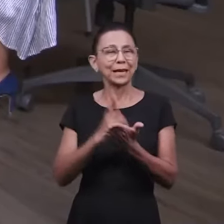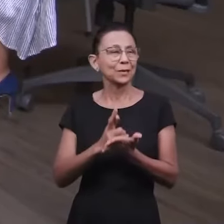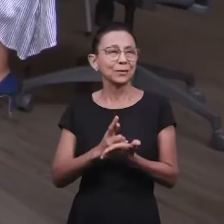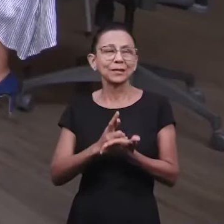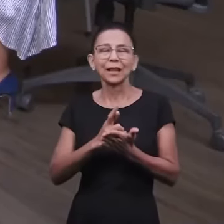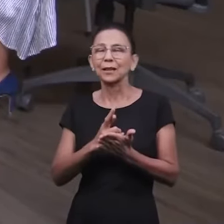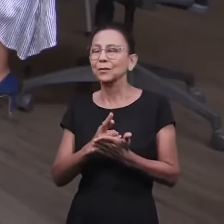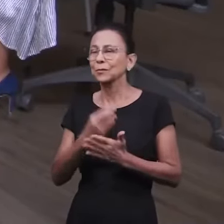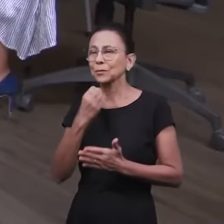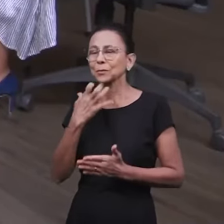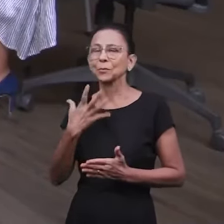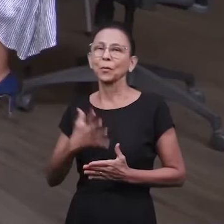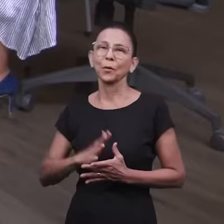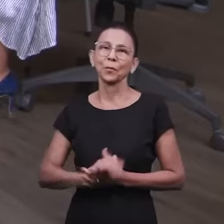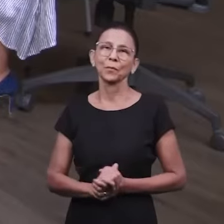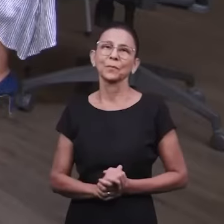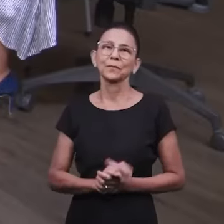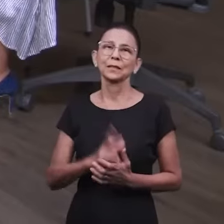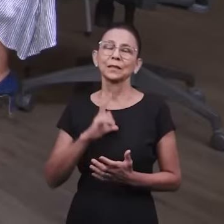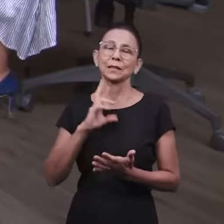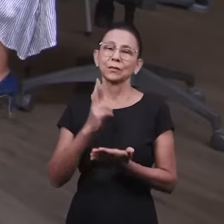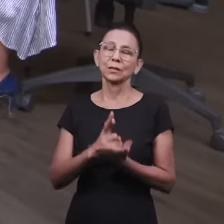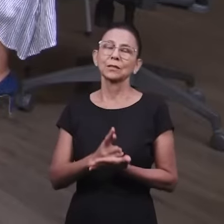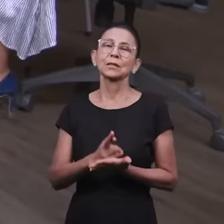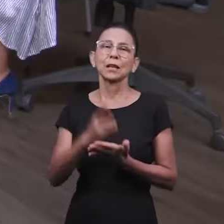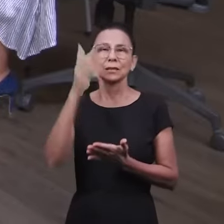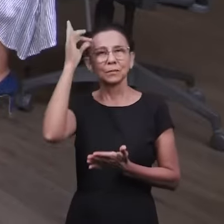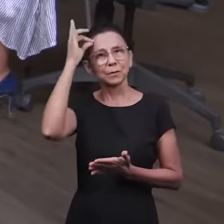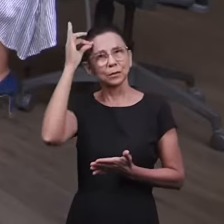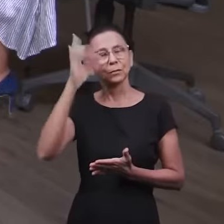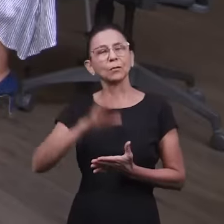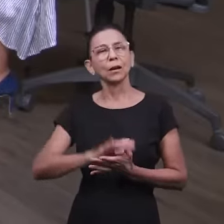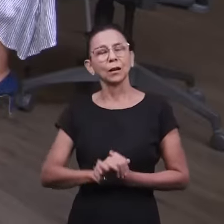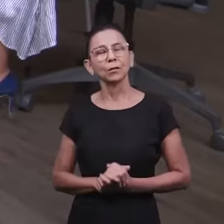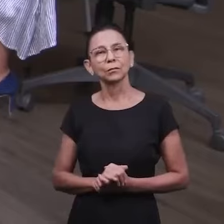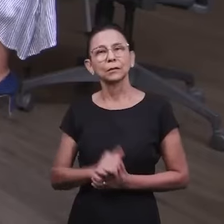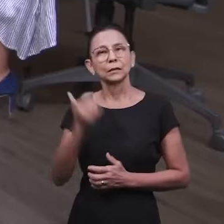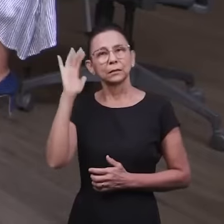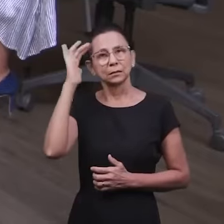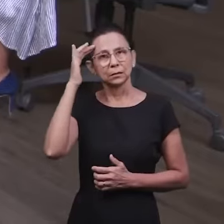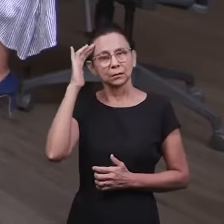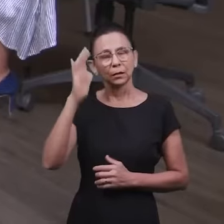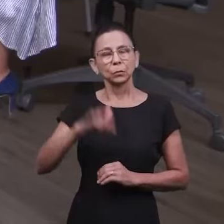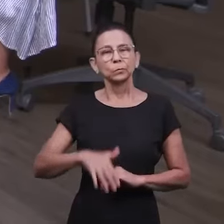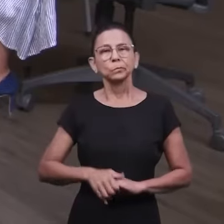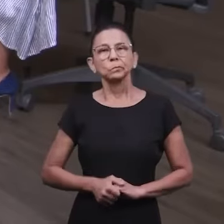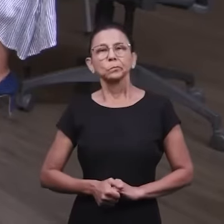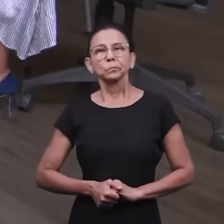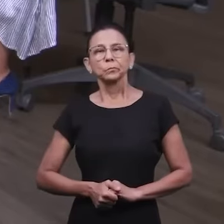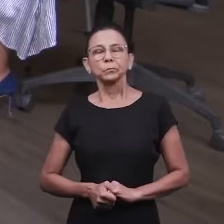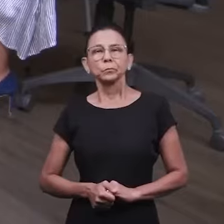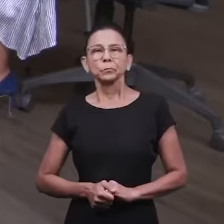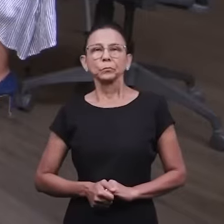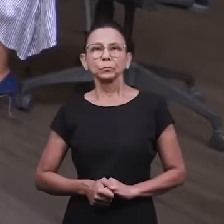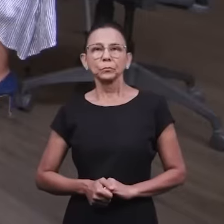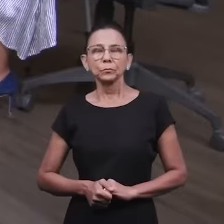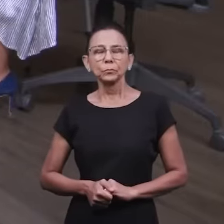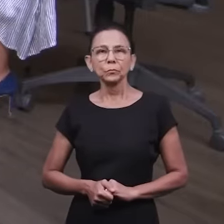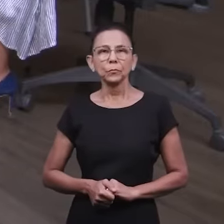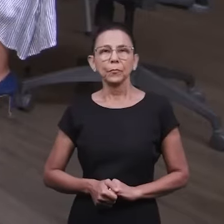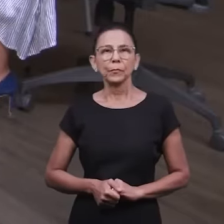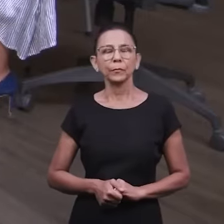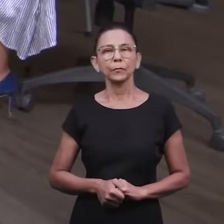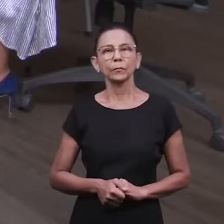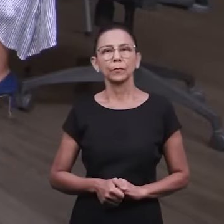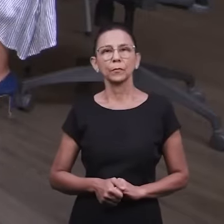a nota sai, mas sai notas vazias. Eu me lembro de uma reunião nossa, e o senhor deu essa visão ao irmão. O que